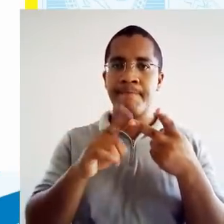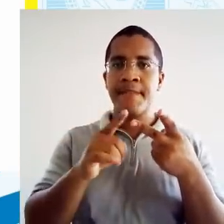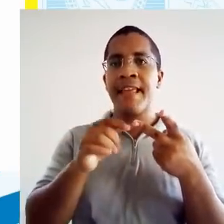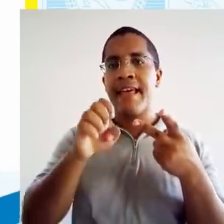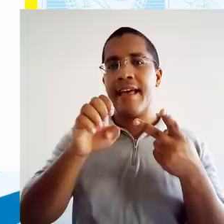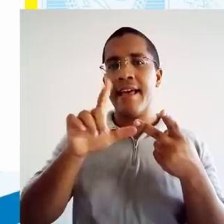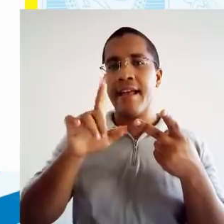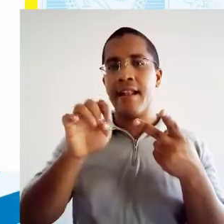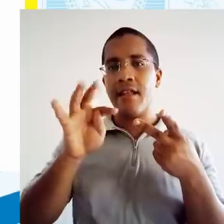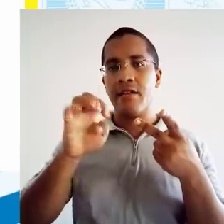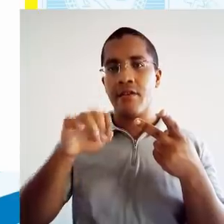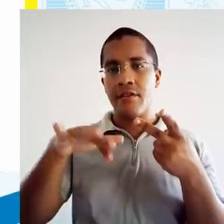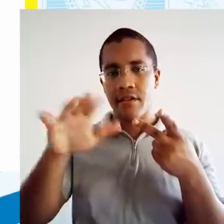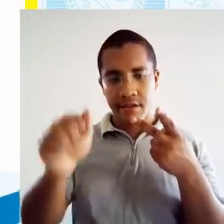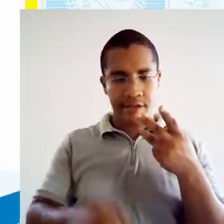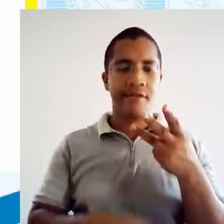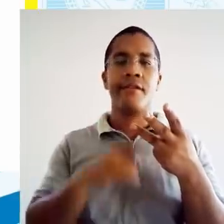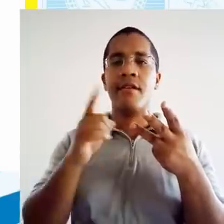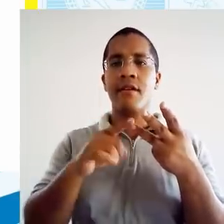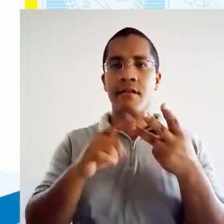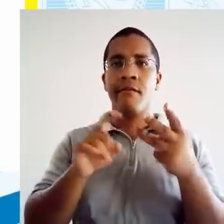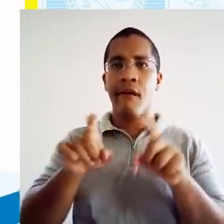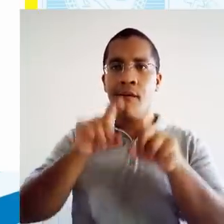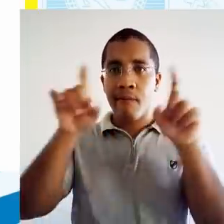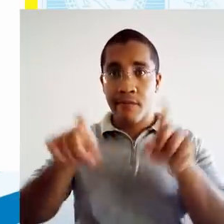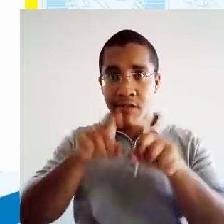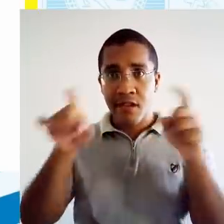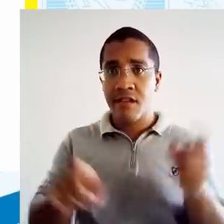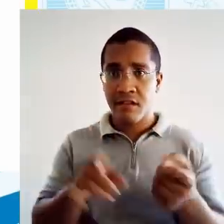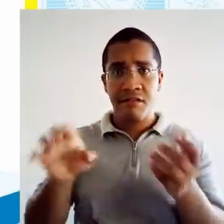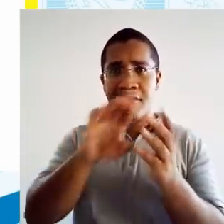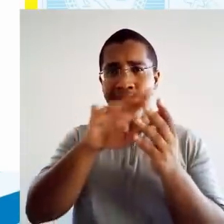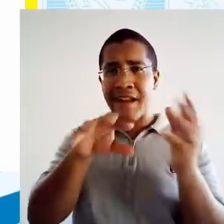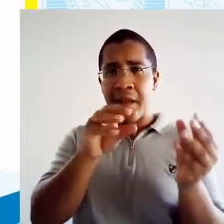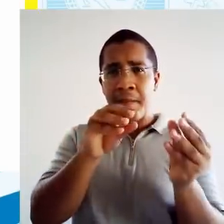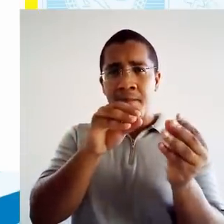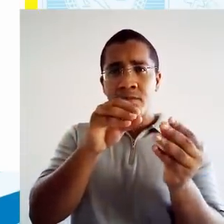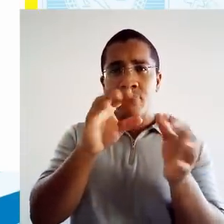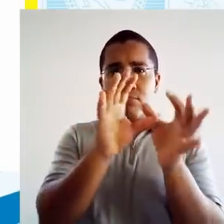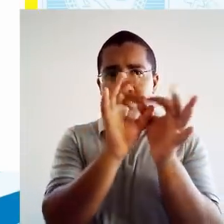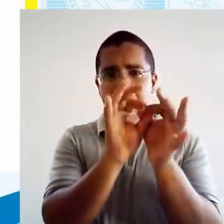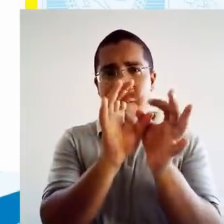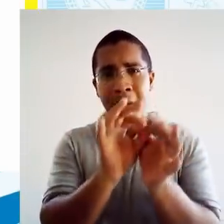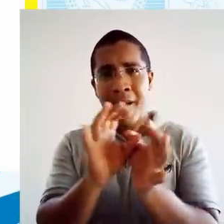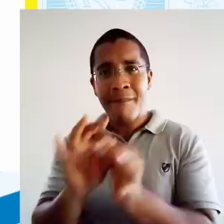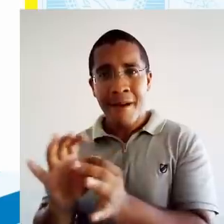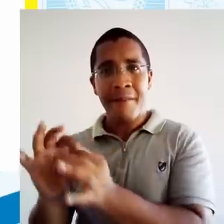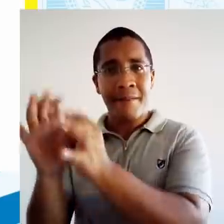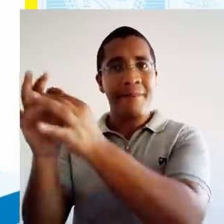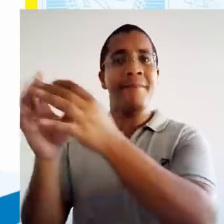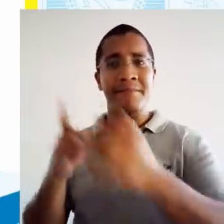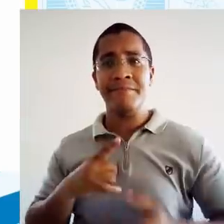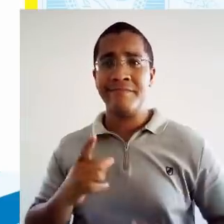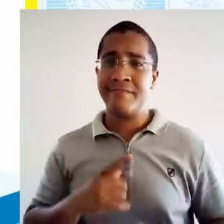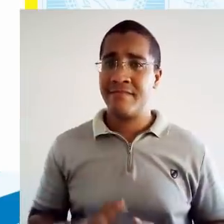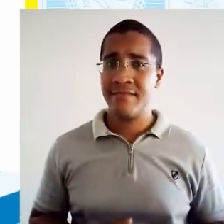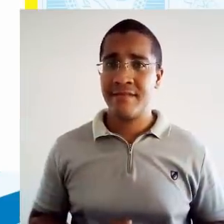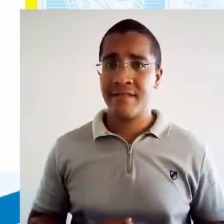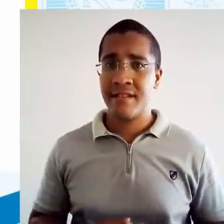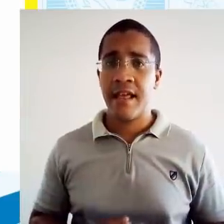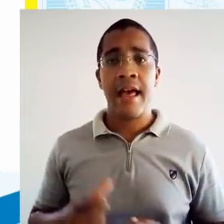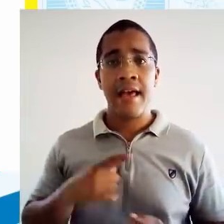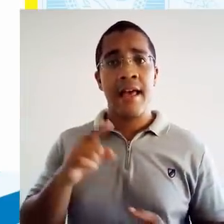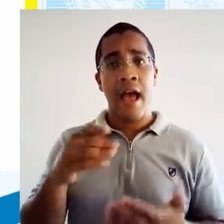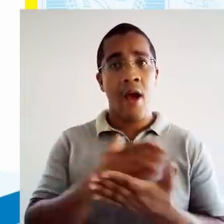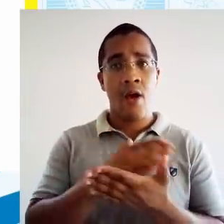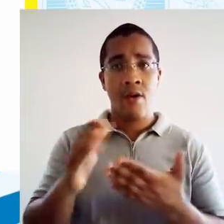eletrônica, computação e atualmente trata de sistemas integrados por máquinas e partes